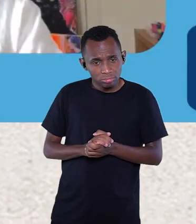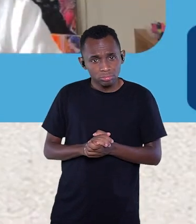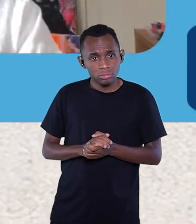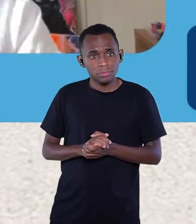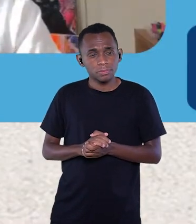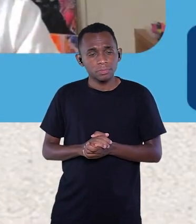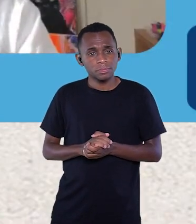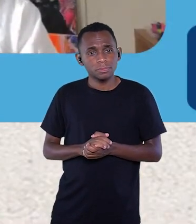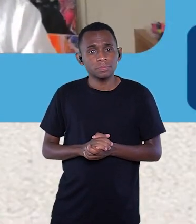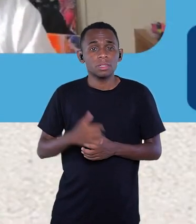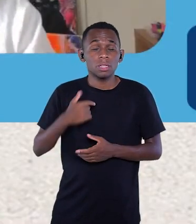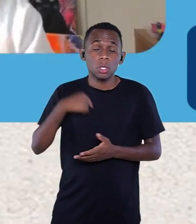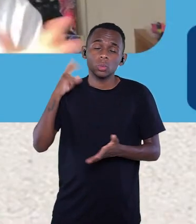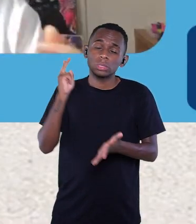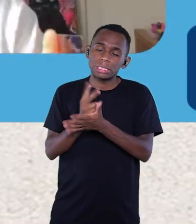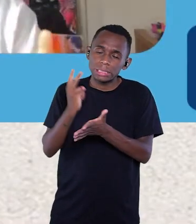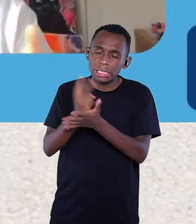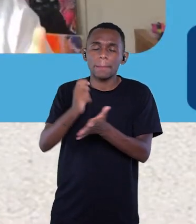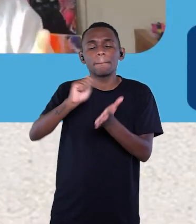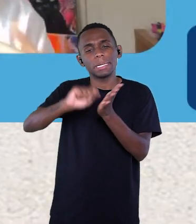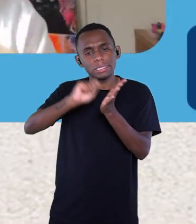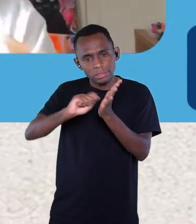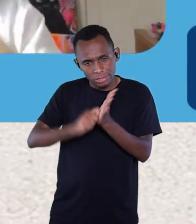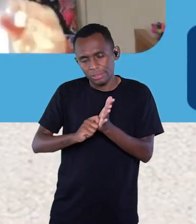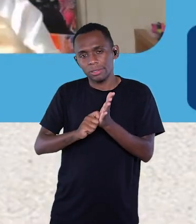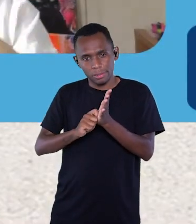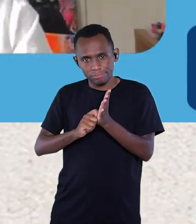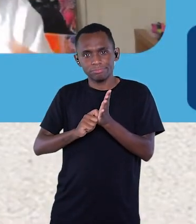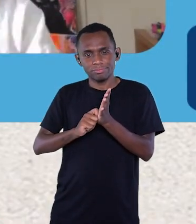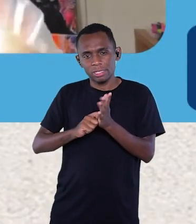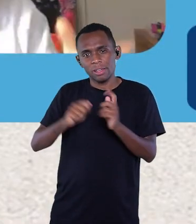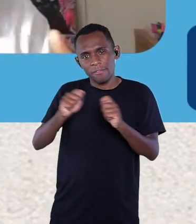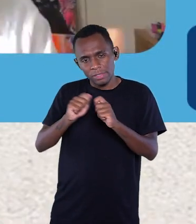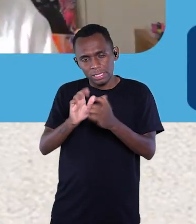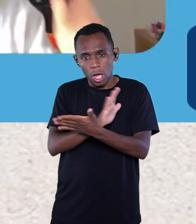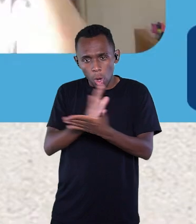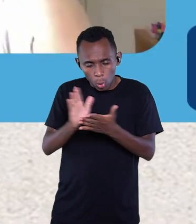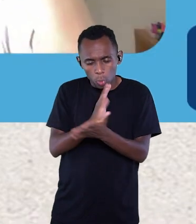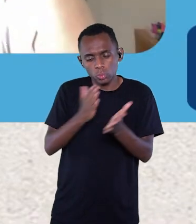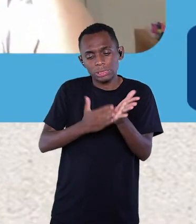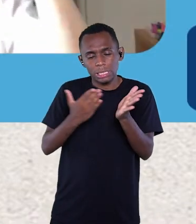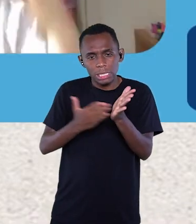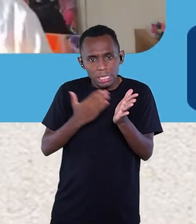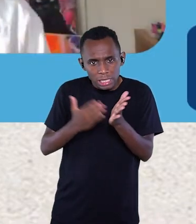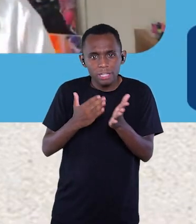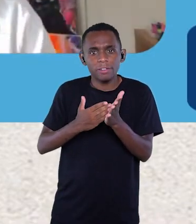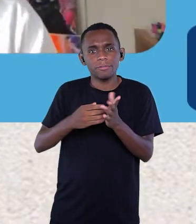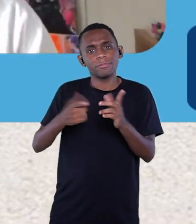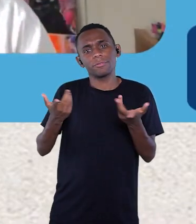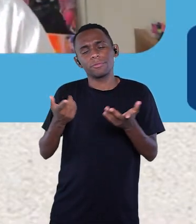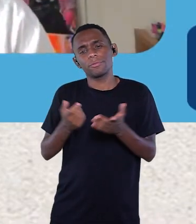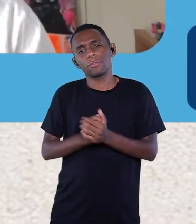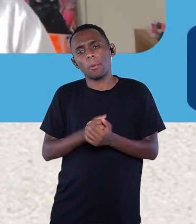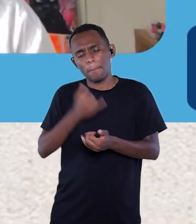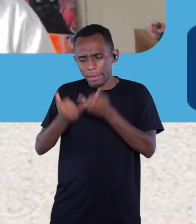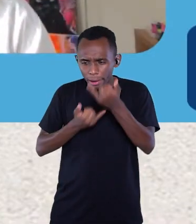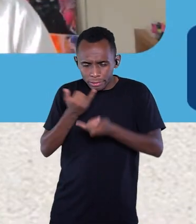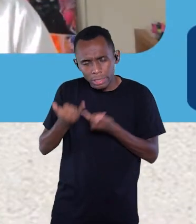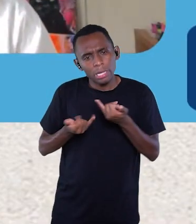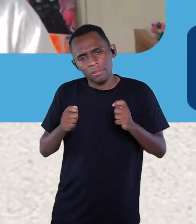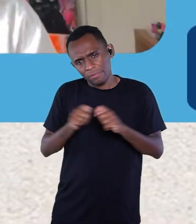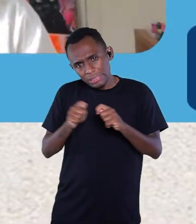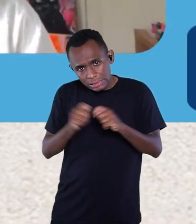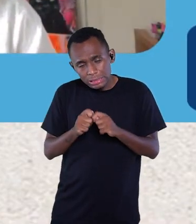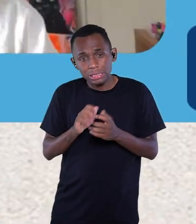acho que eu sempre escrevi, fazia livrinhos e aí grampeava, fazia essas coisas assim. Eu lembro